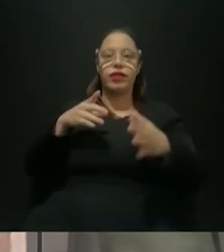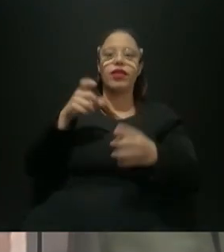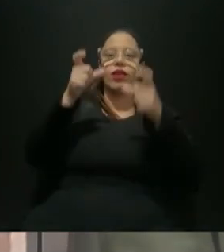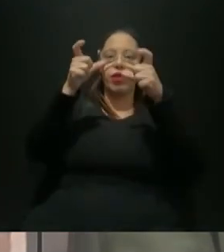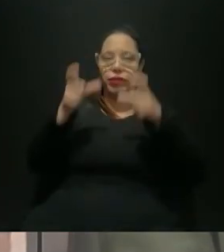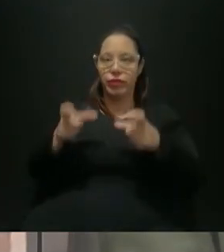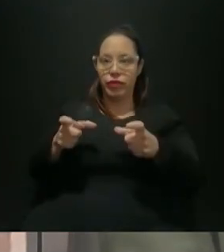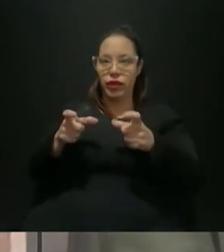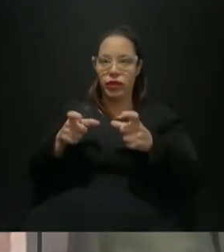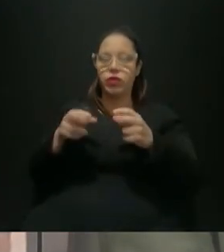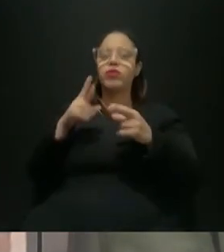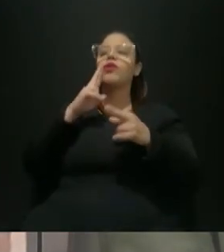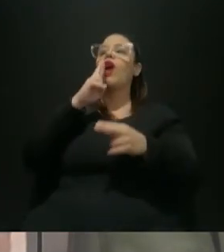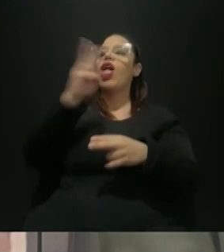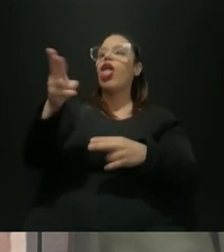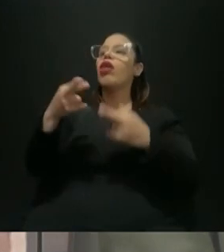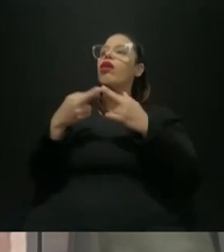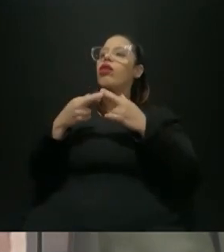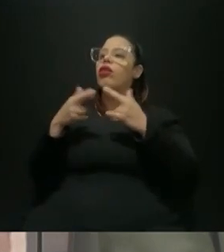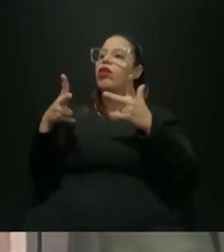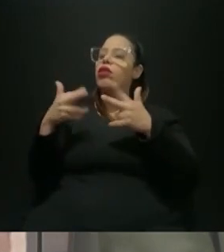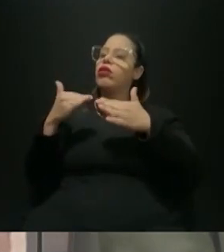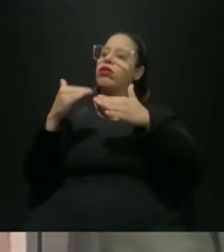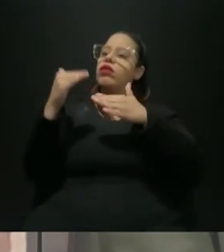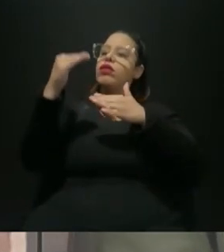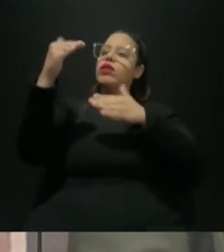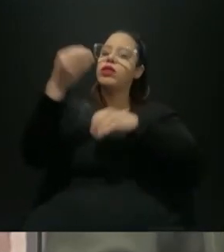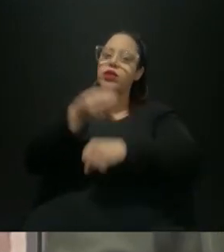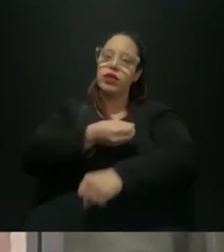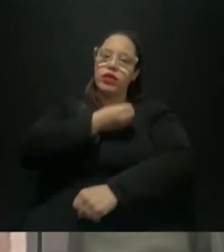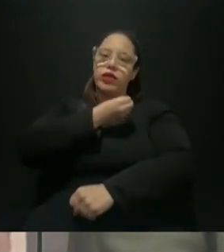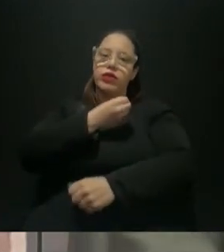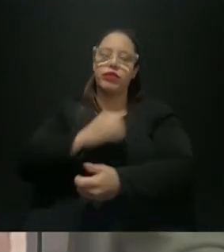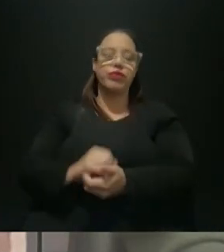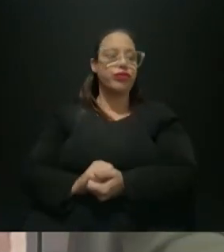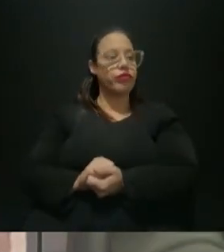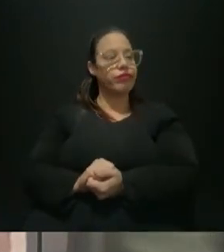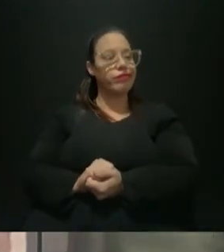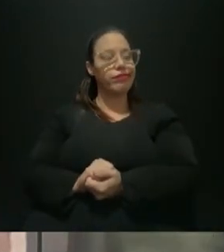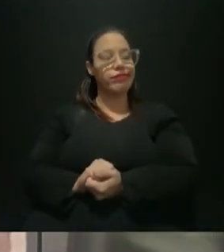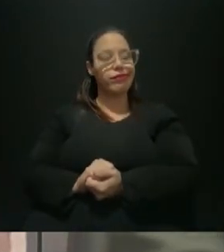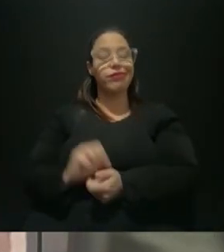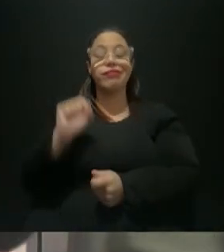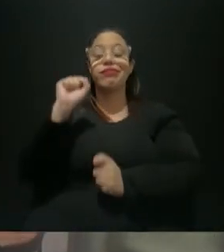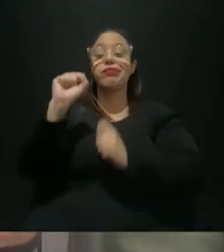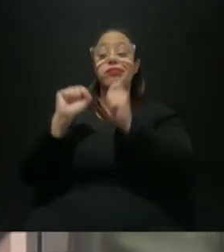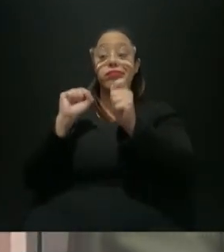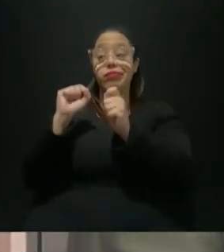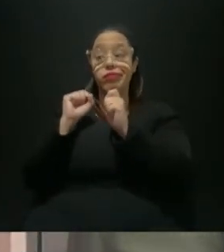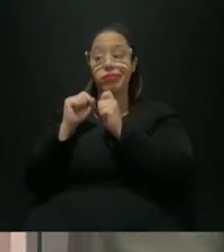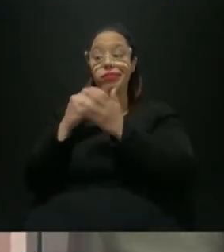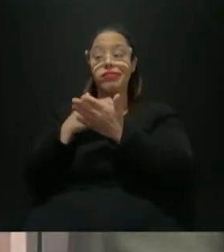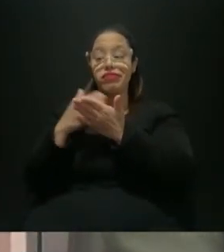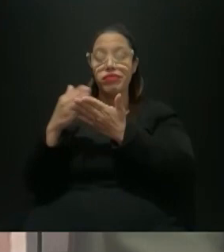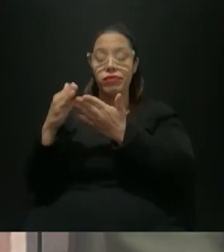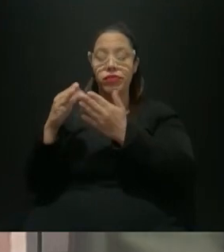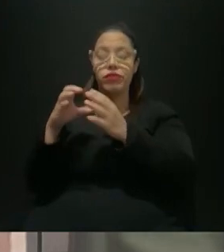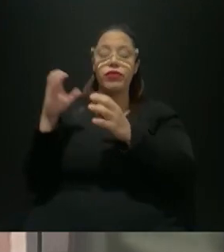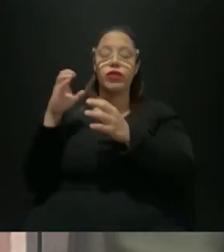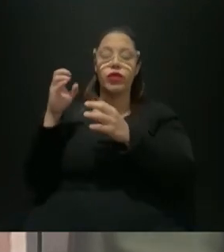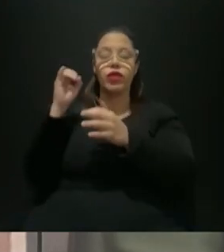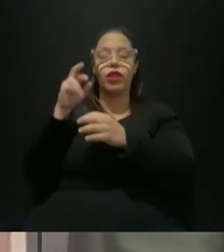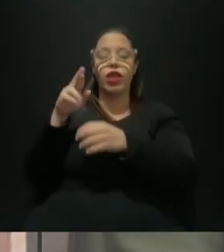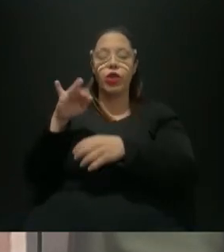respostas diferentes no decorrer da vida. Então, e aí, a partir desse estudo da neurociência, nos anos